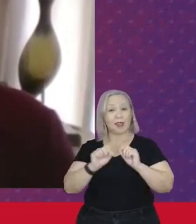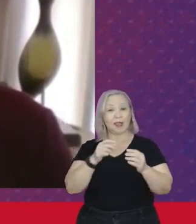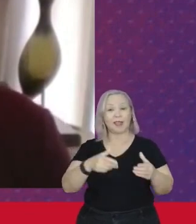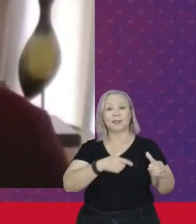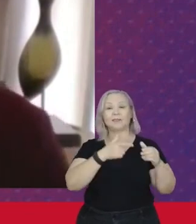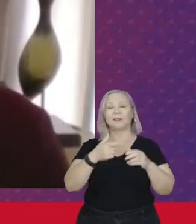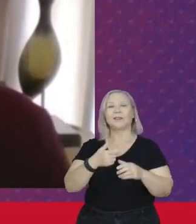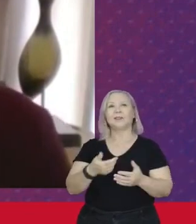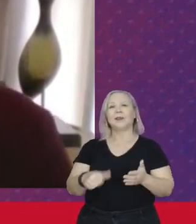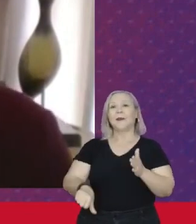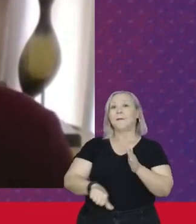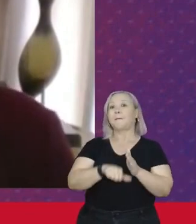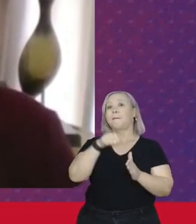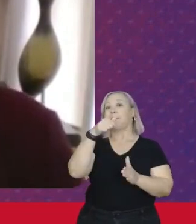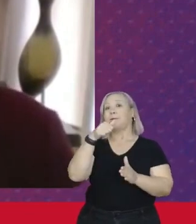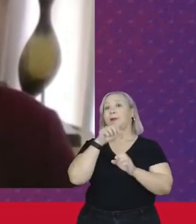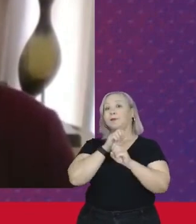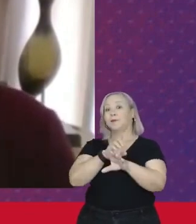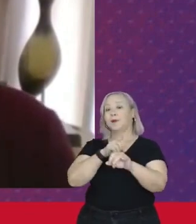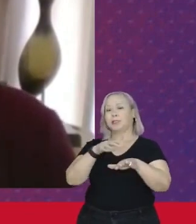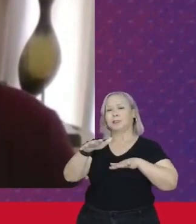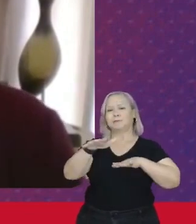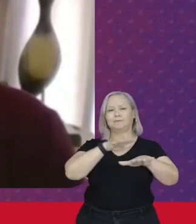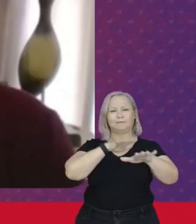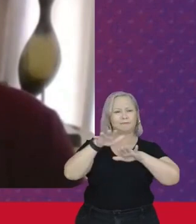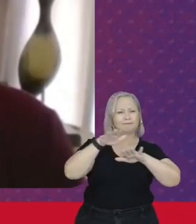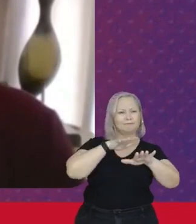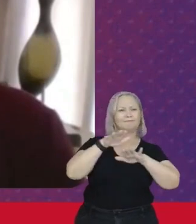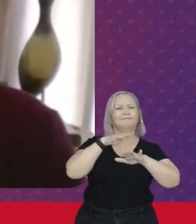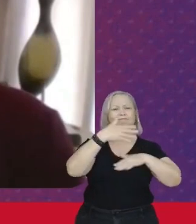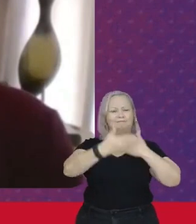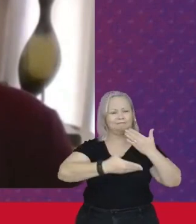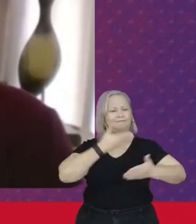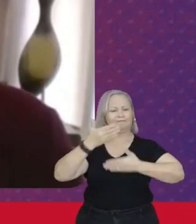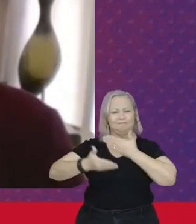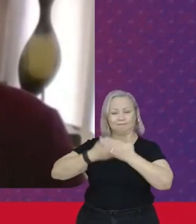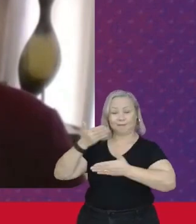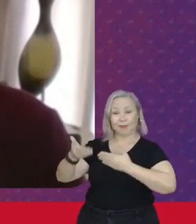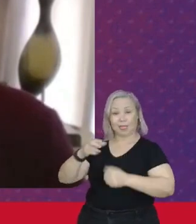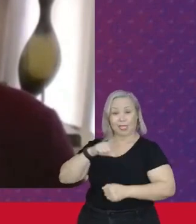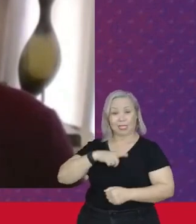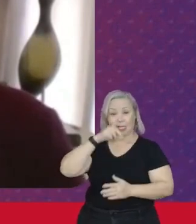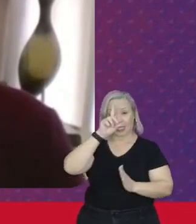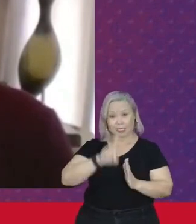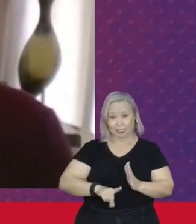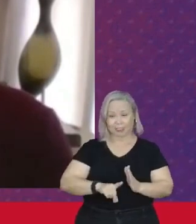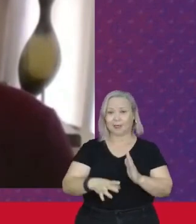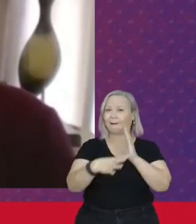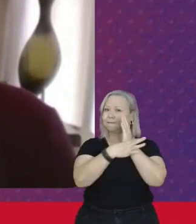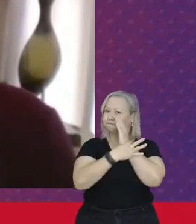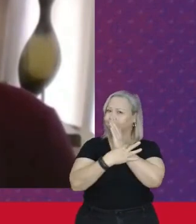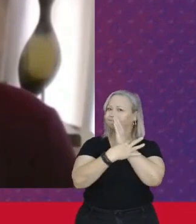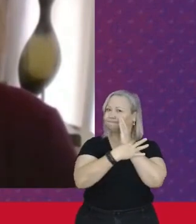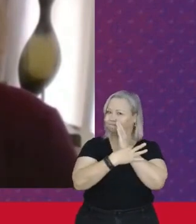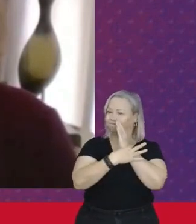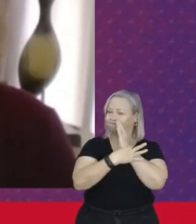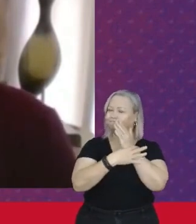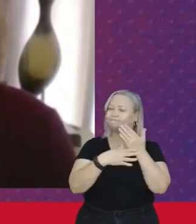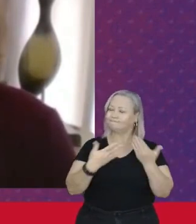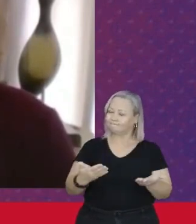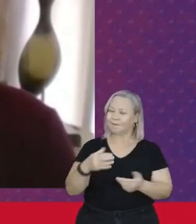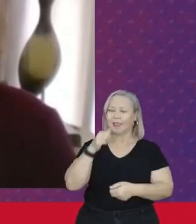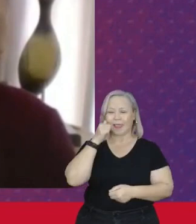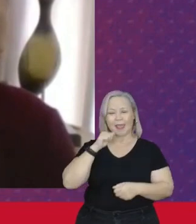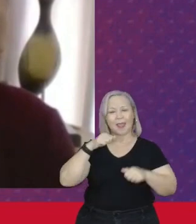a educação em movimento para que a gente tenha direitos assegurados, é uma mulher